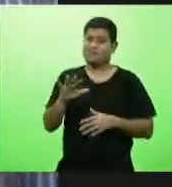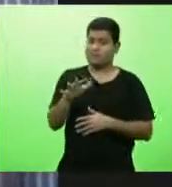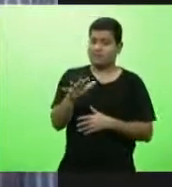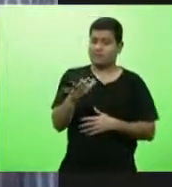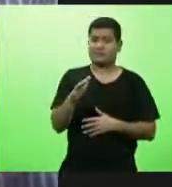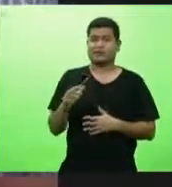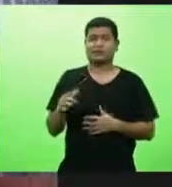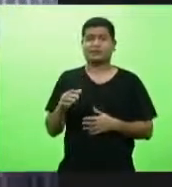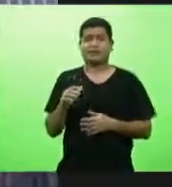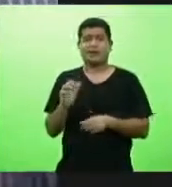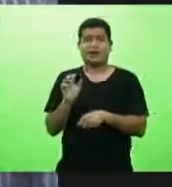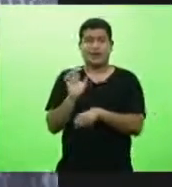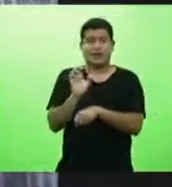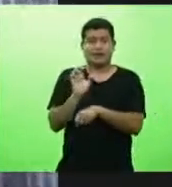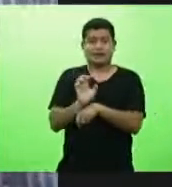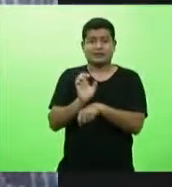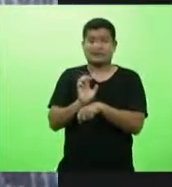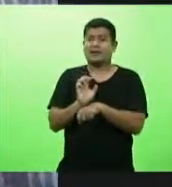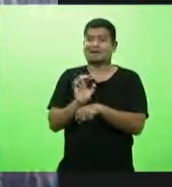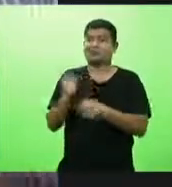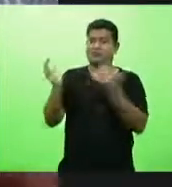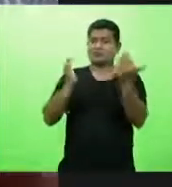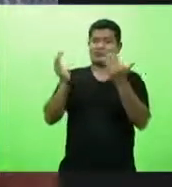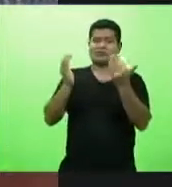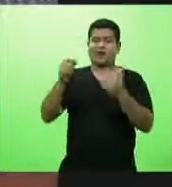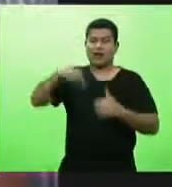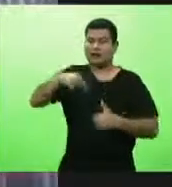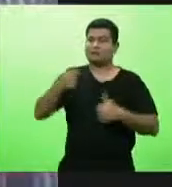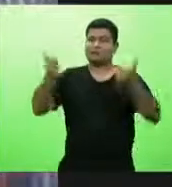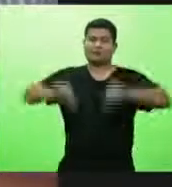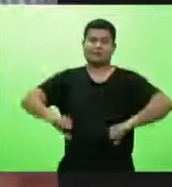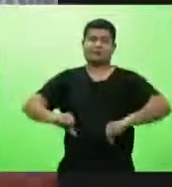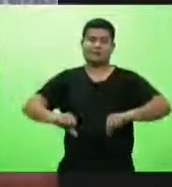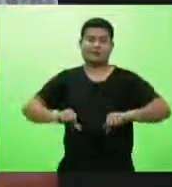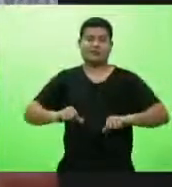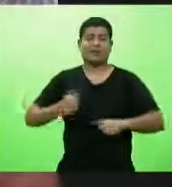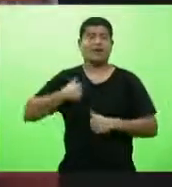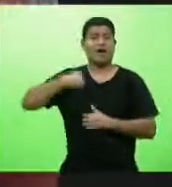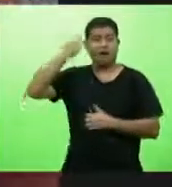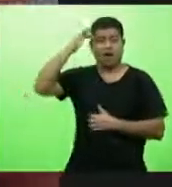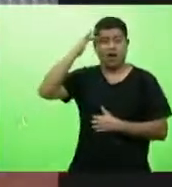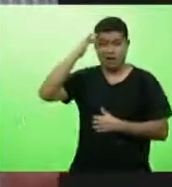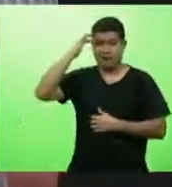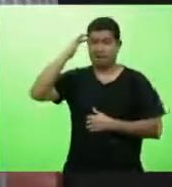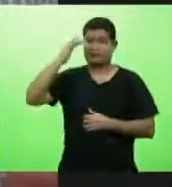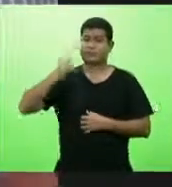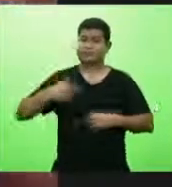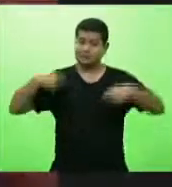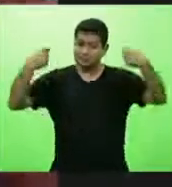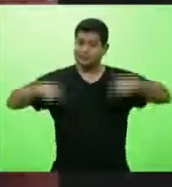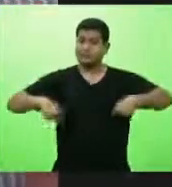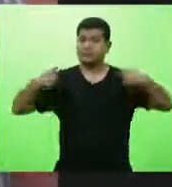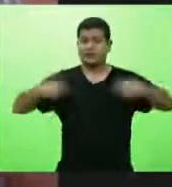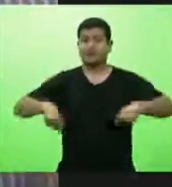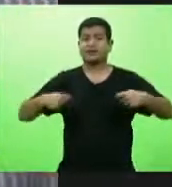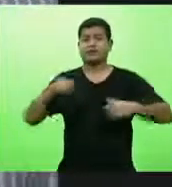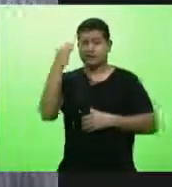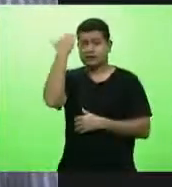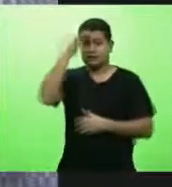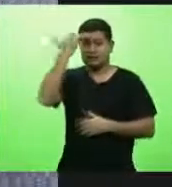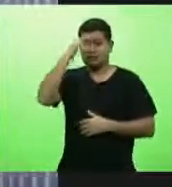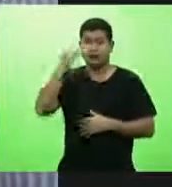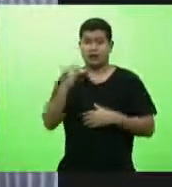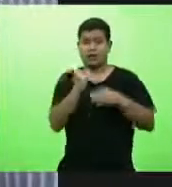em alguns estados, pior ainda. Então, acho que deve sim haver esse entendimento entre os